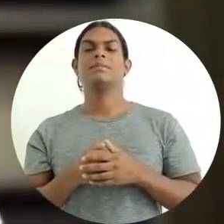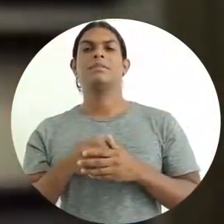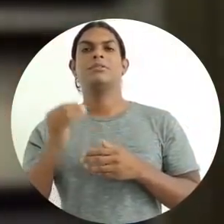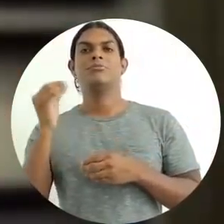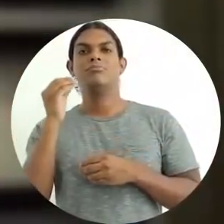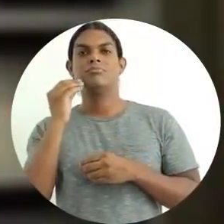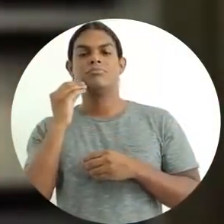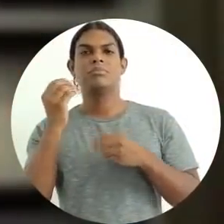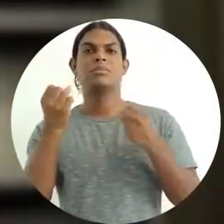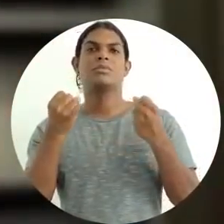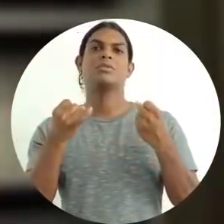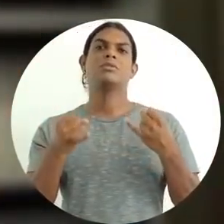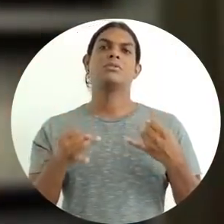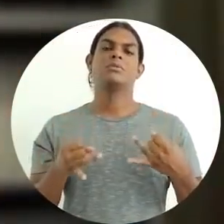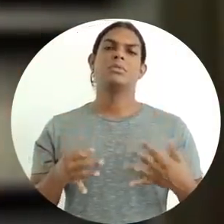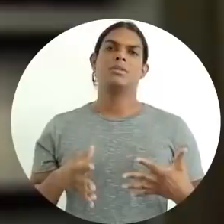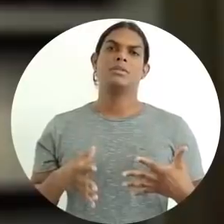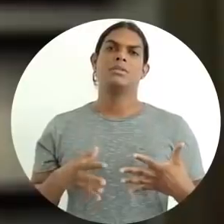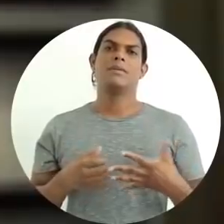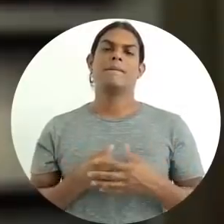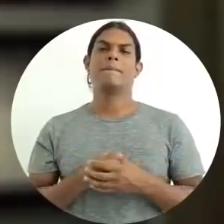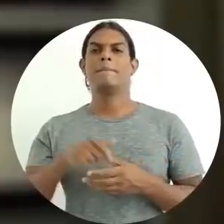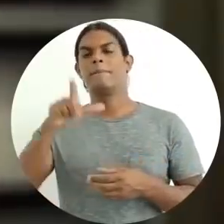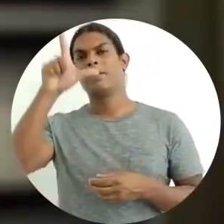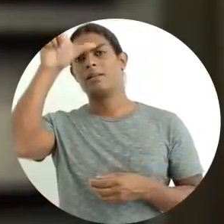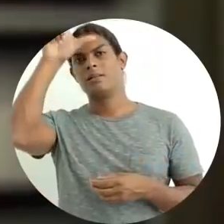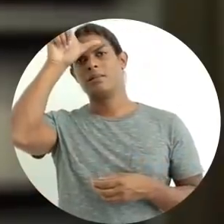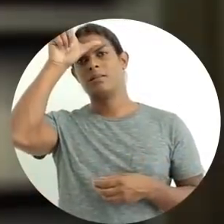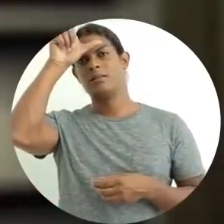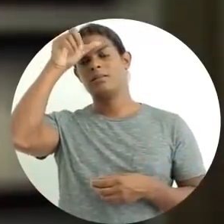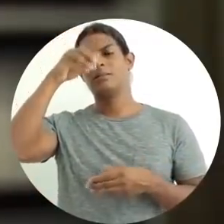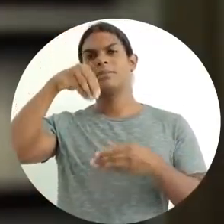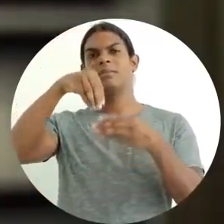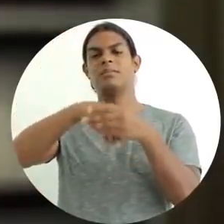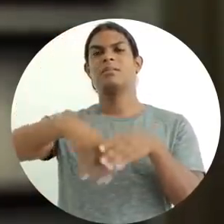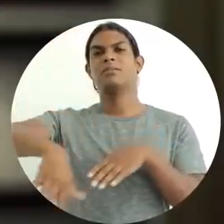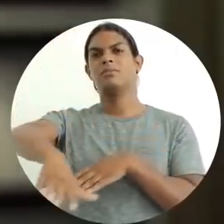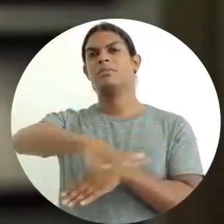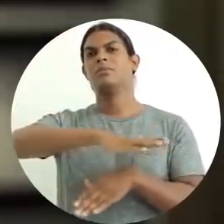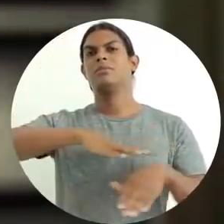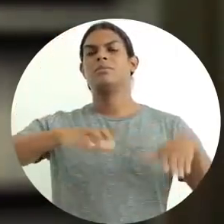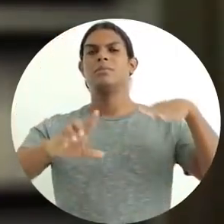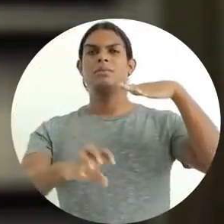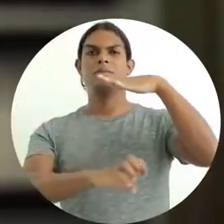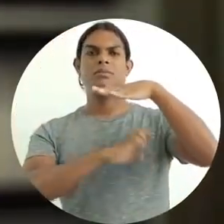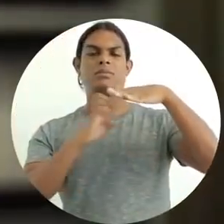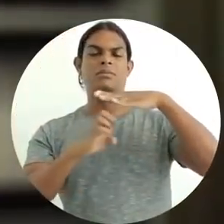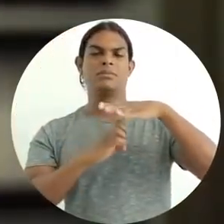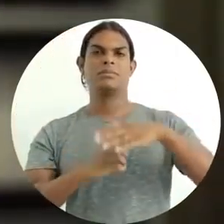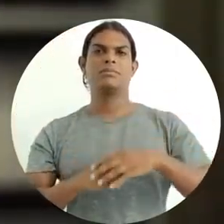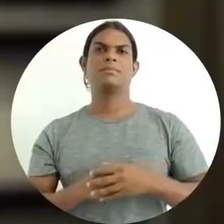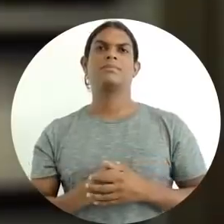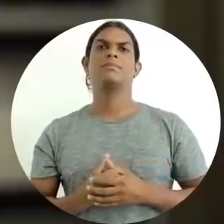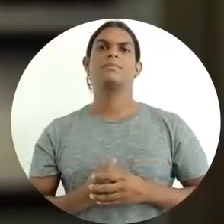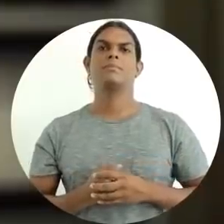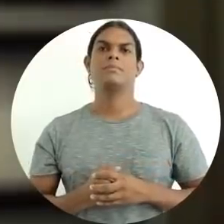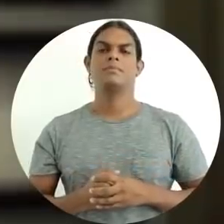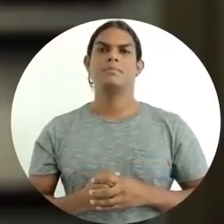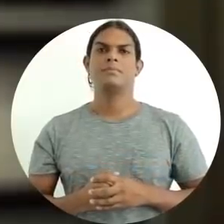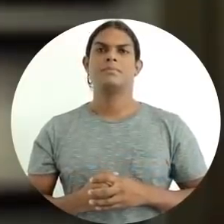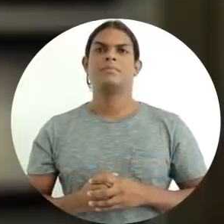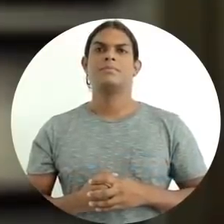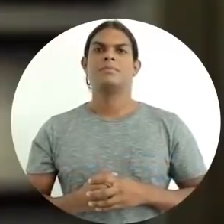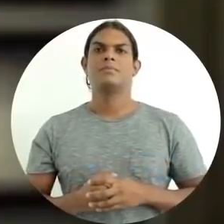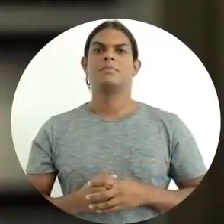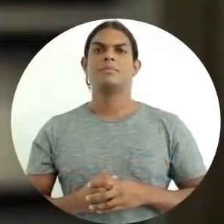justamente para contextualizar o aspecto da liderança dentro do ambiente organizacional.